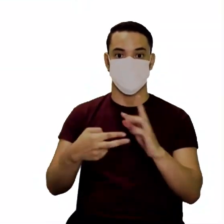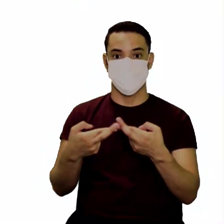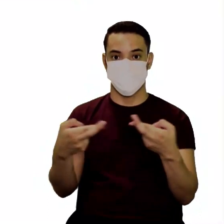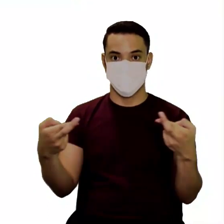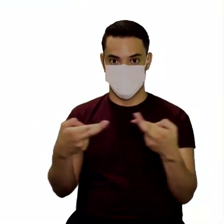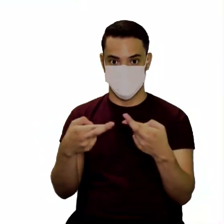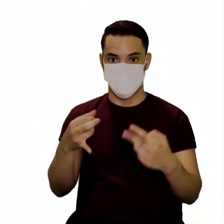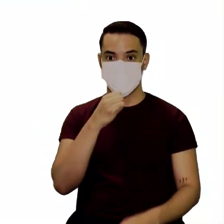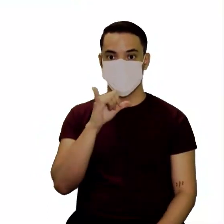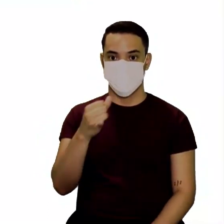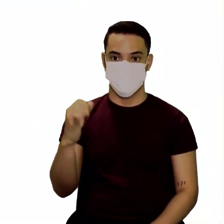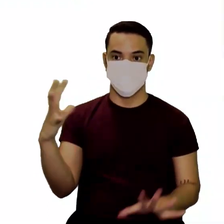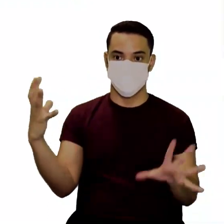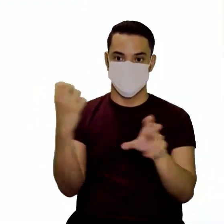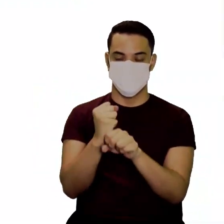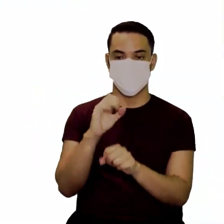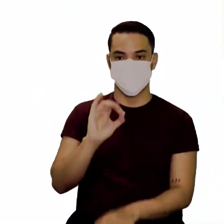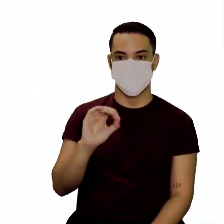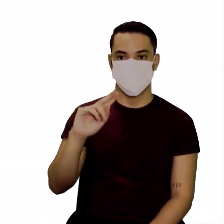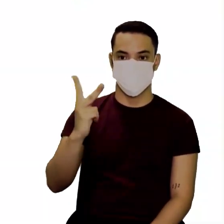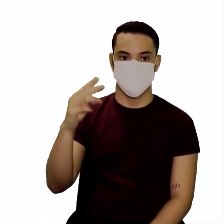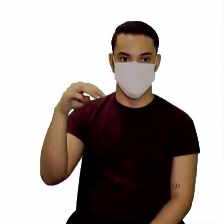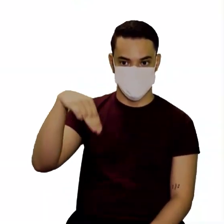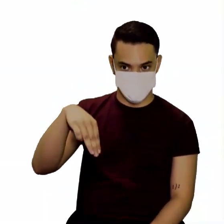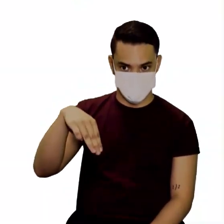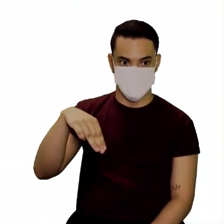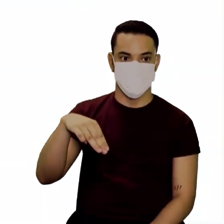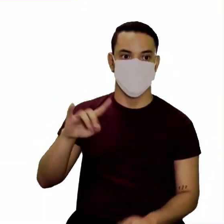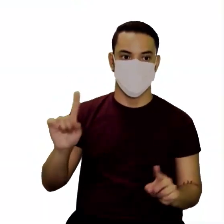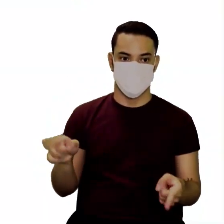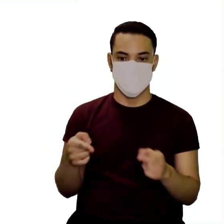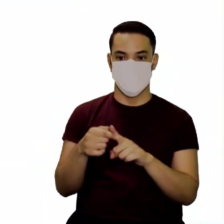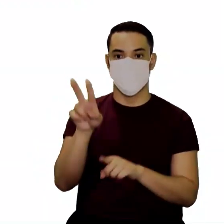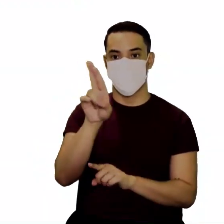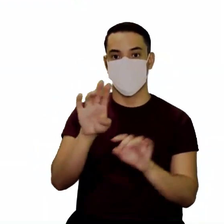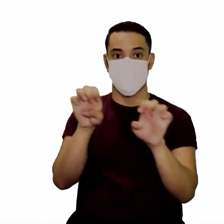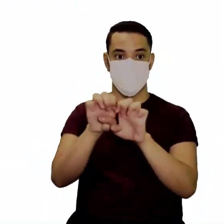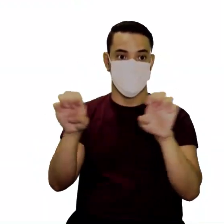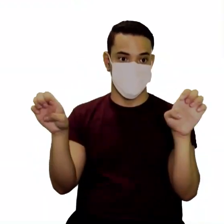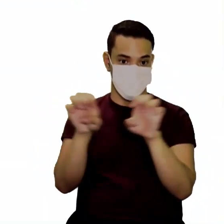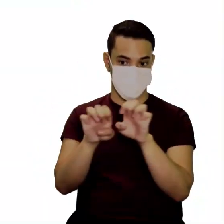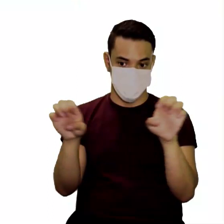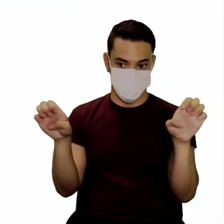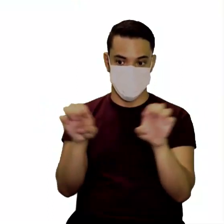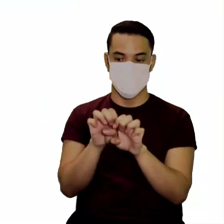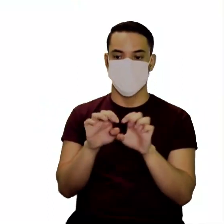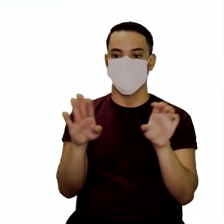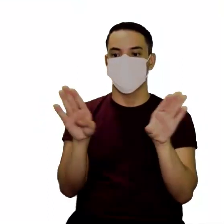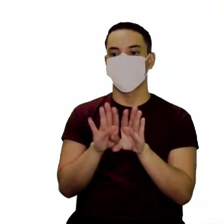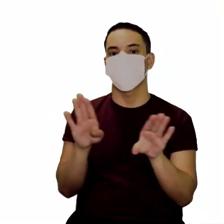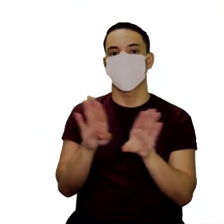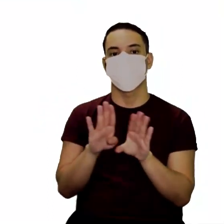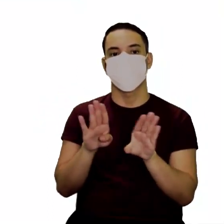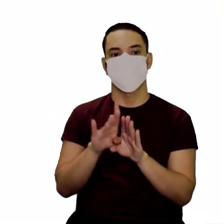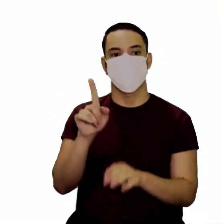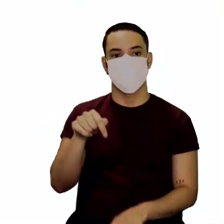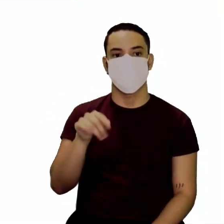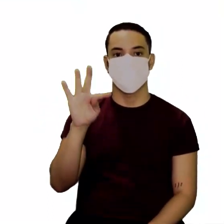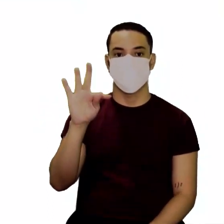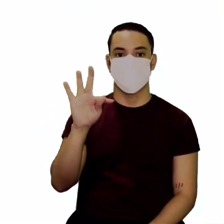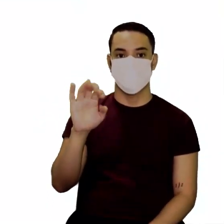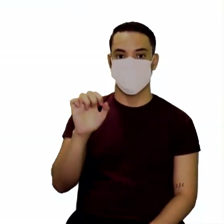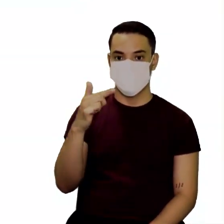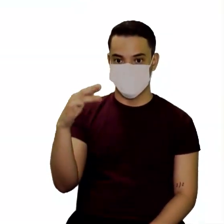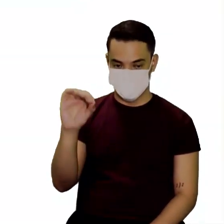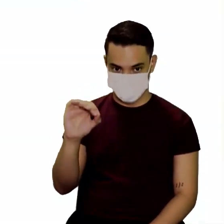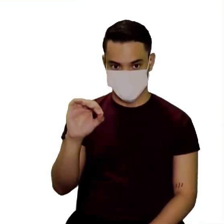elétrica medida em ohms, aqui ó, pela equação, né? R é igual a tensão dividida pela corrente, ou